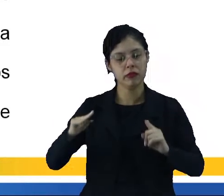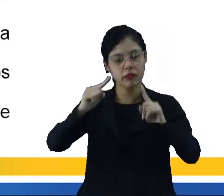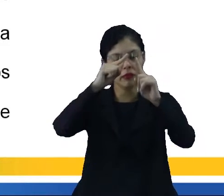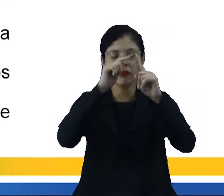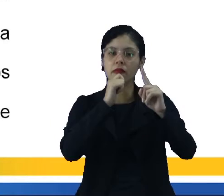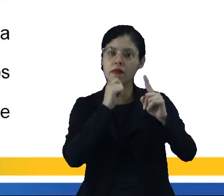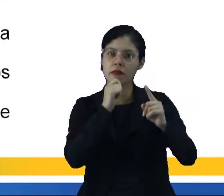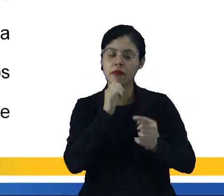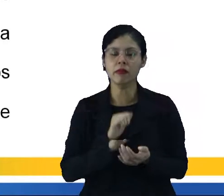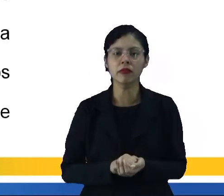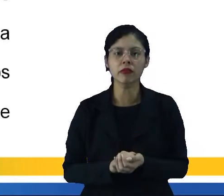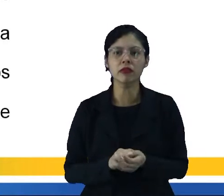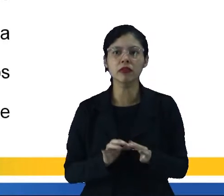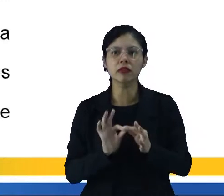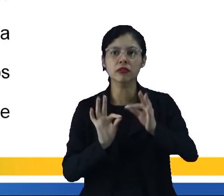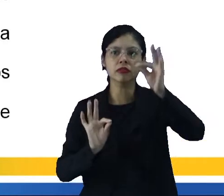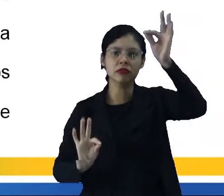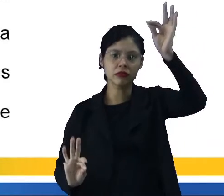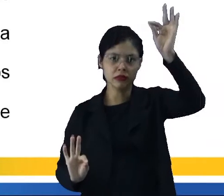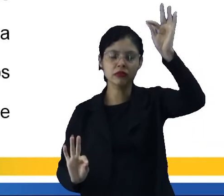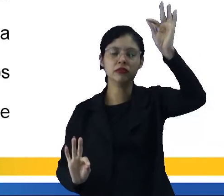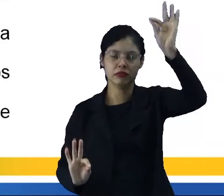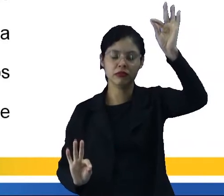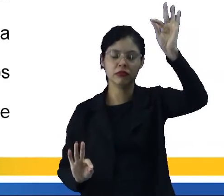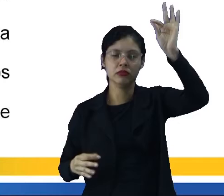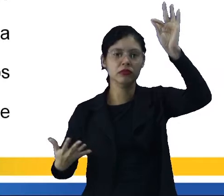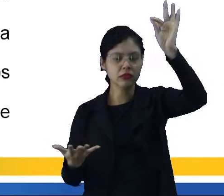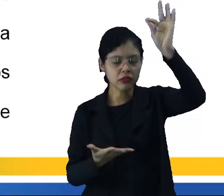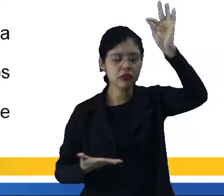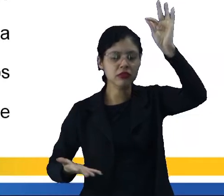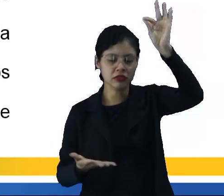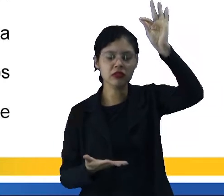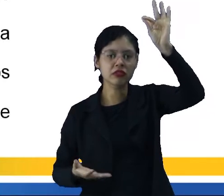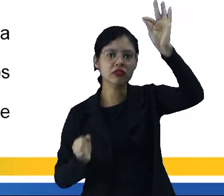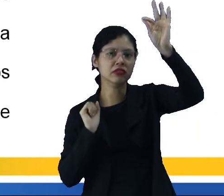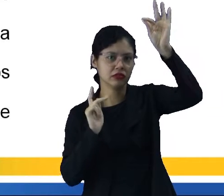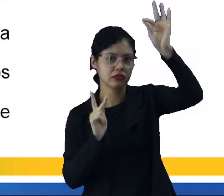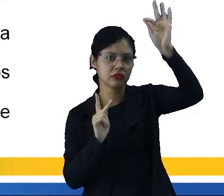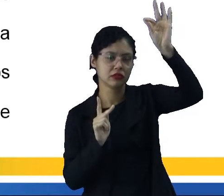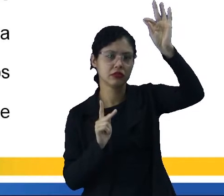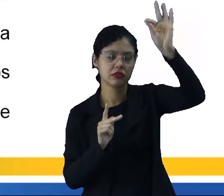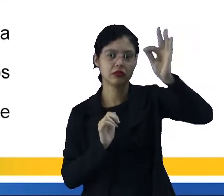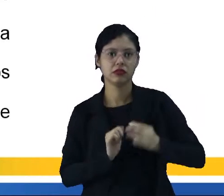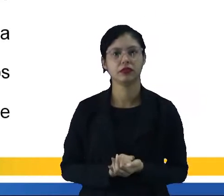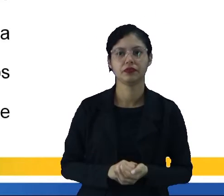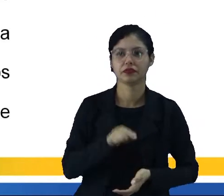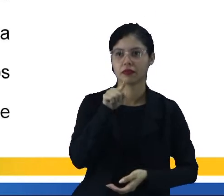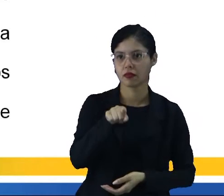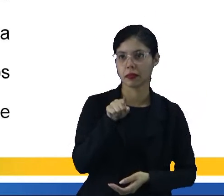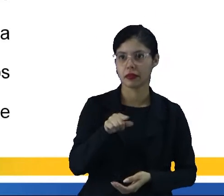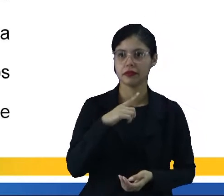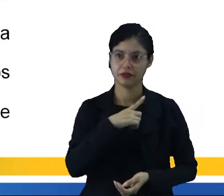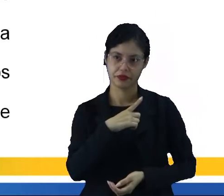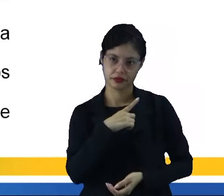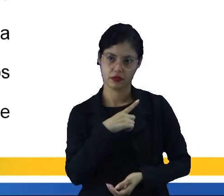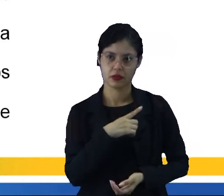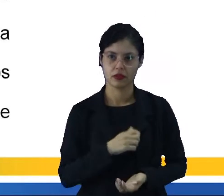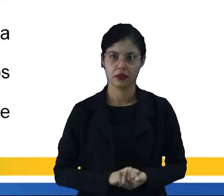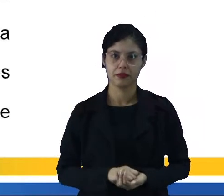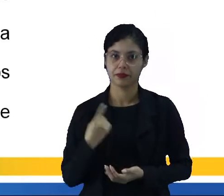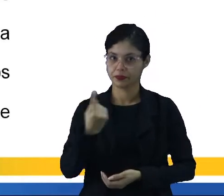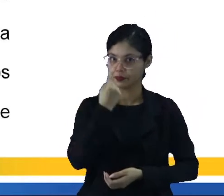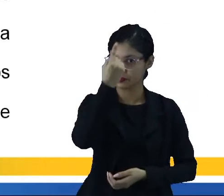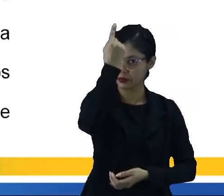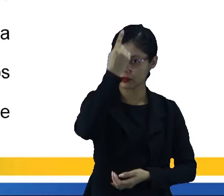é a distância de H até a base que forma o polígono Tá ok essa aqui corresponde a